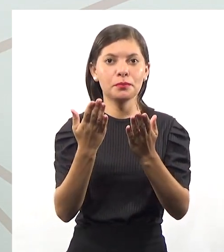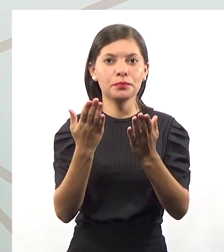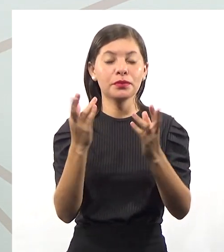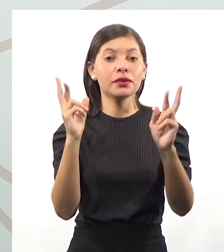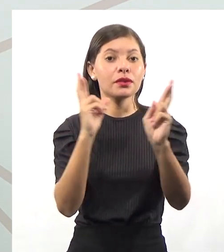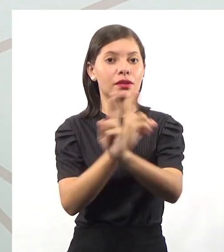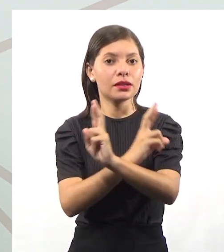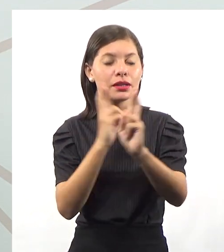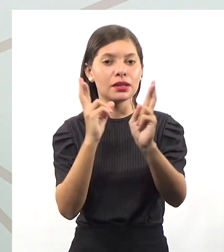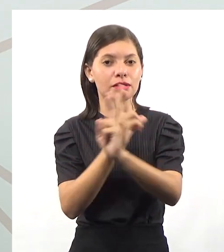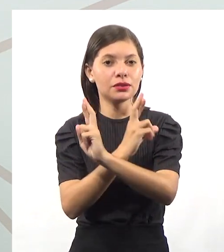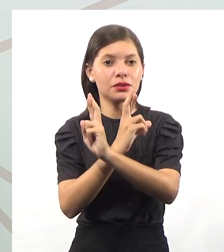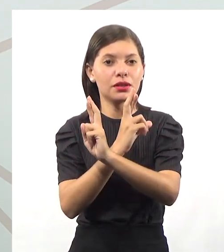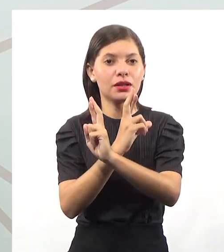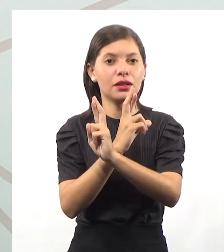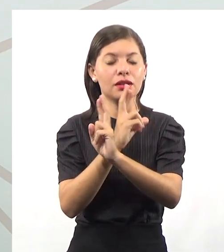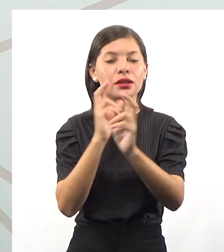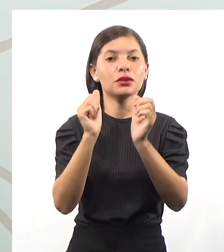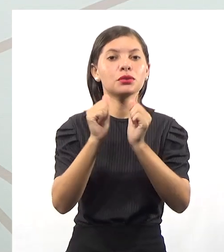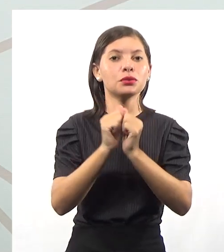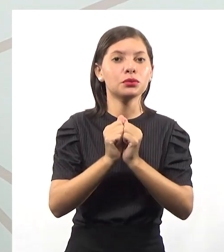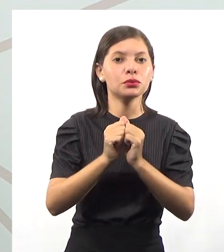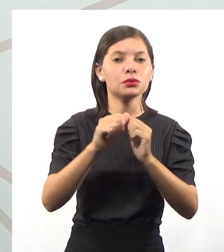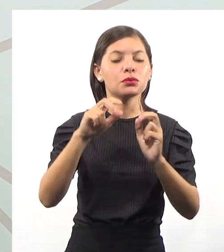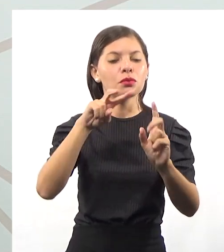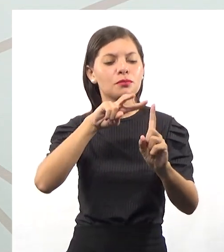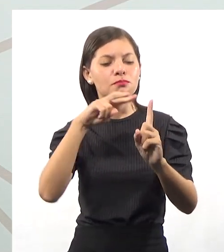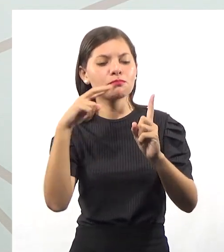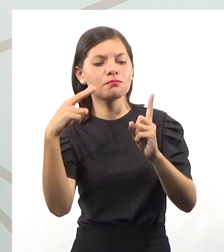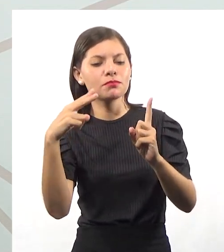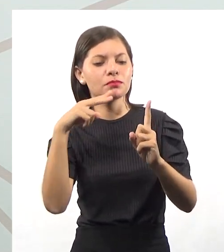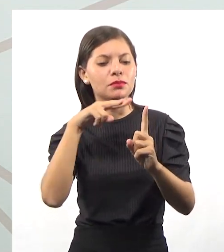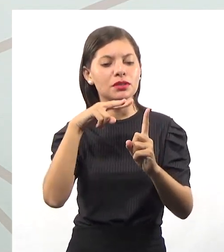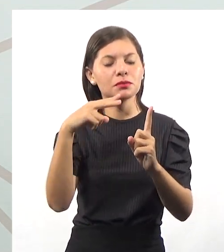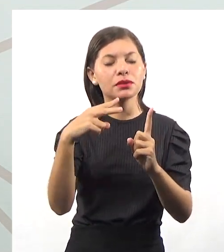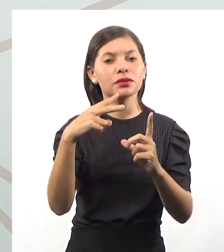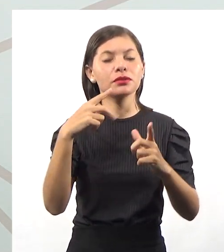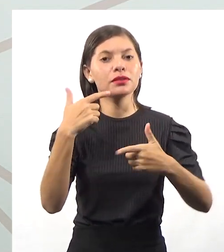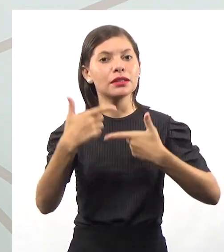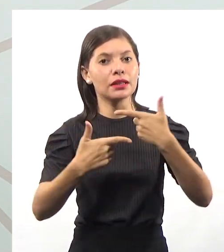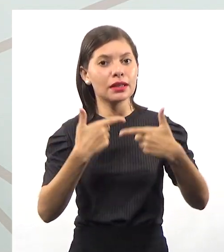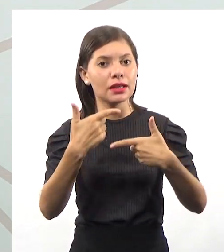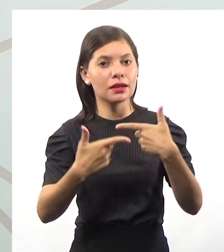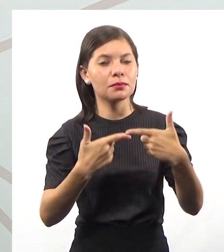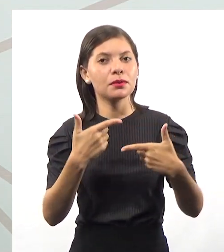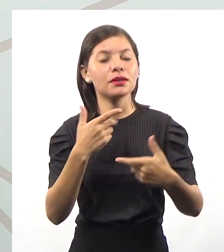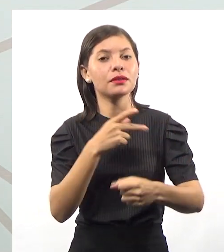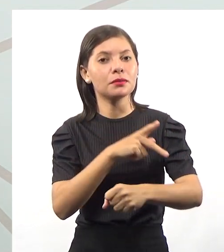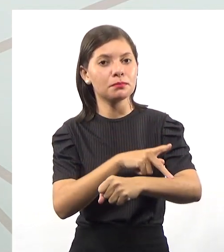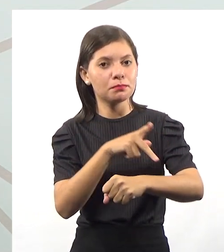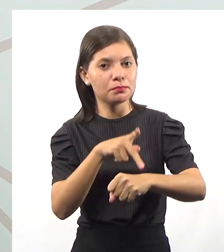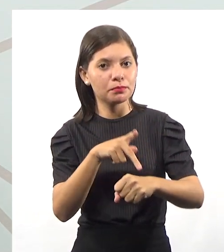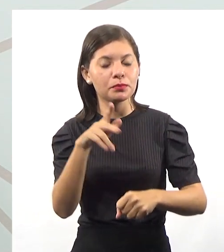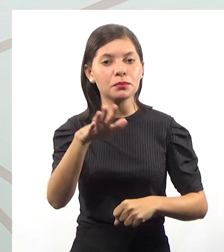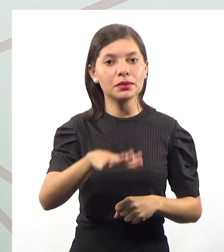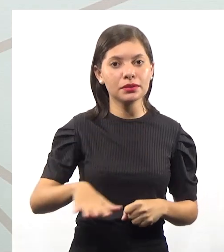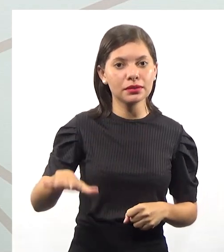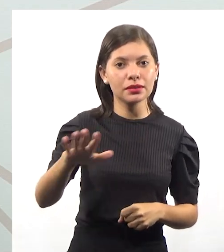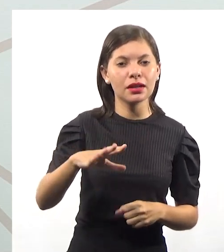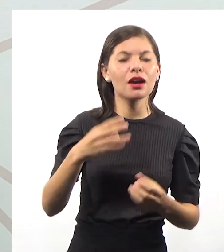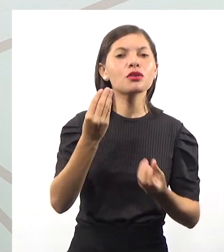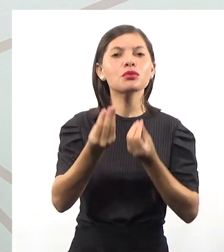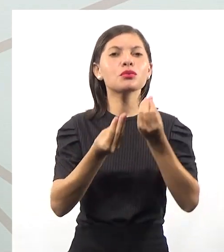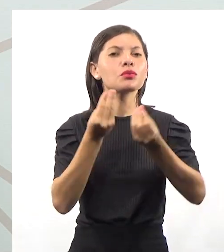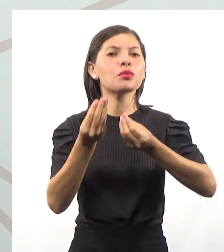estão relacionadas com a perspectiva de trabalho da pedagogia para essa área. Então, quais